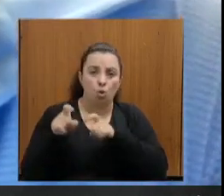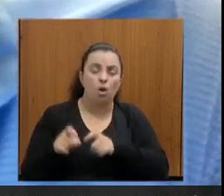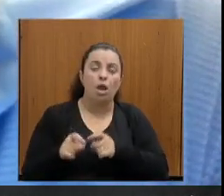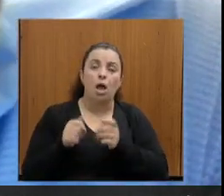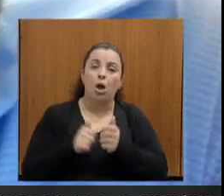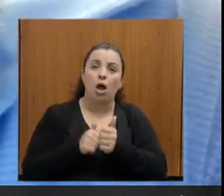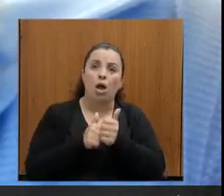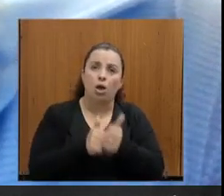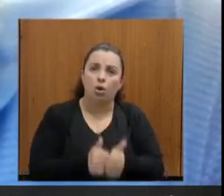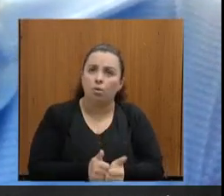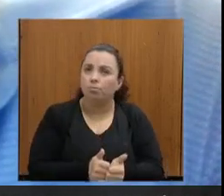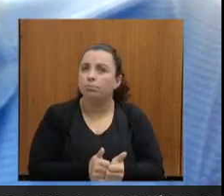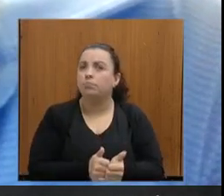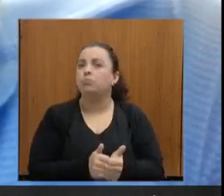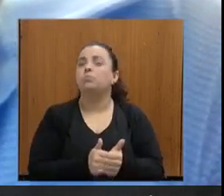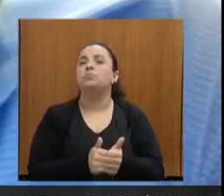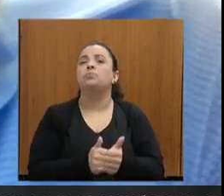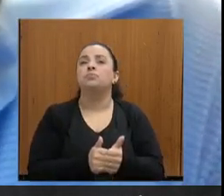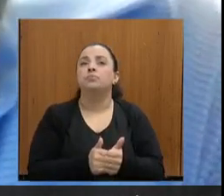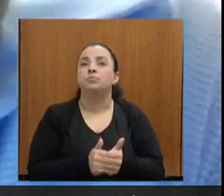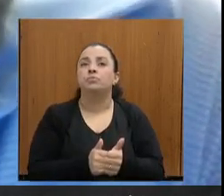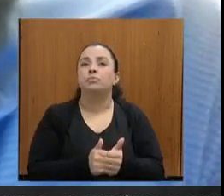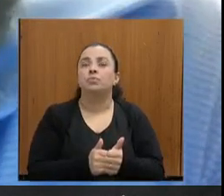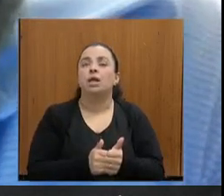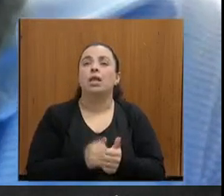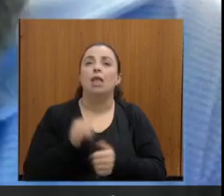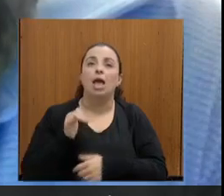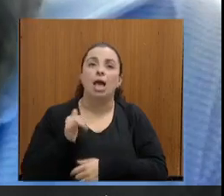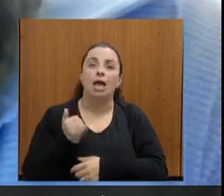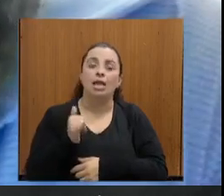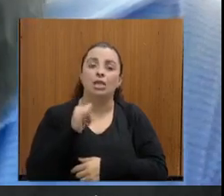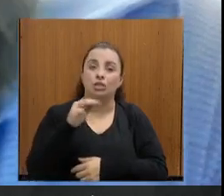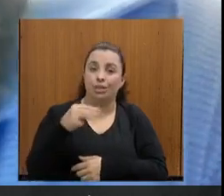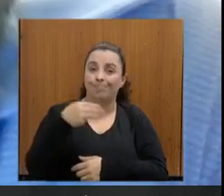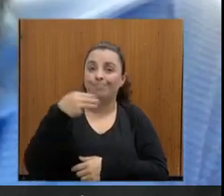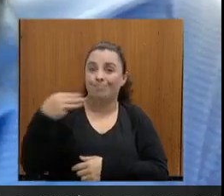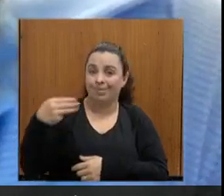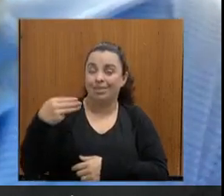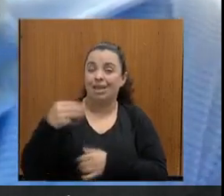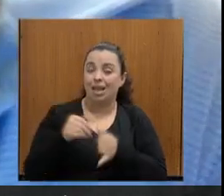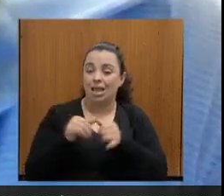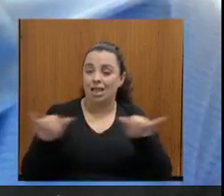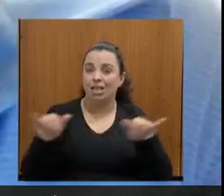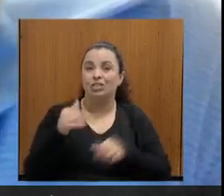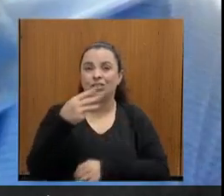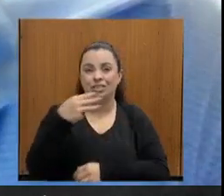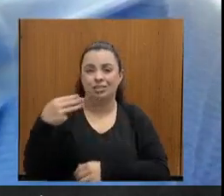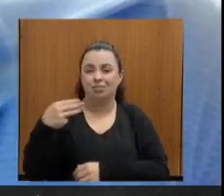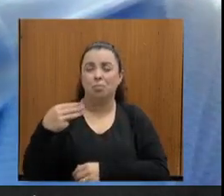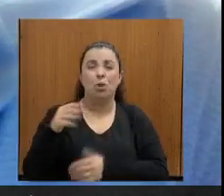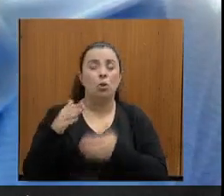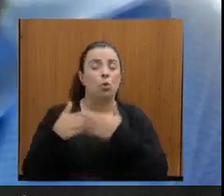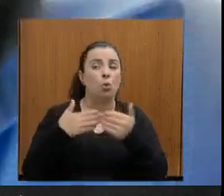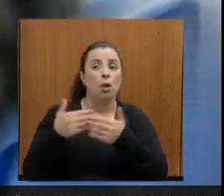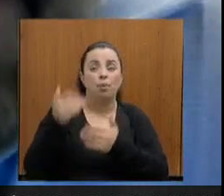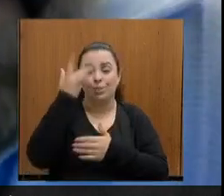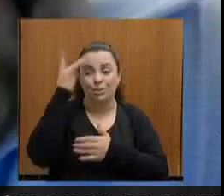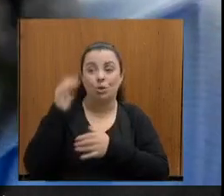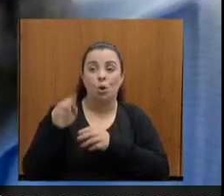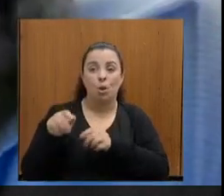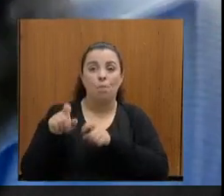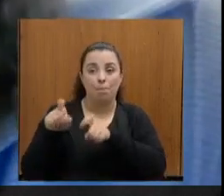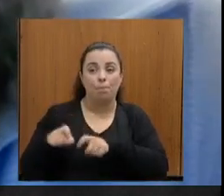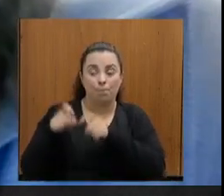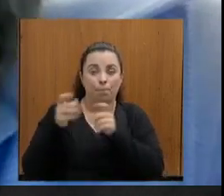estava com vocês nosso Governador a energia trifásico para qualquer produtor rural não é grande empresa